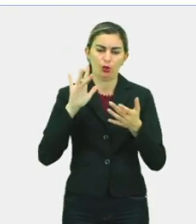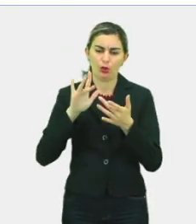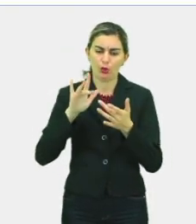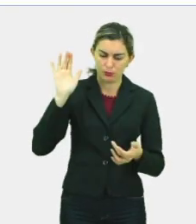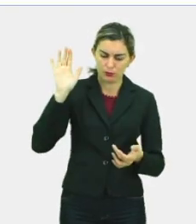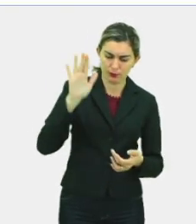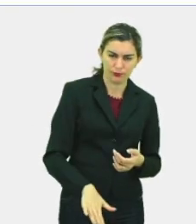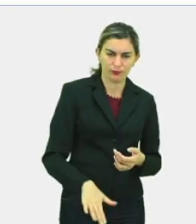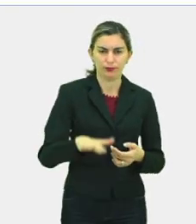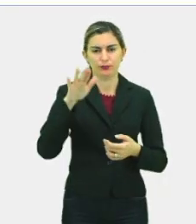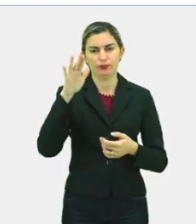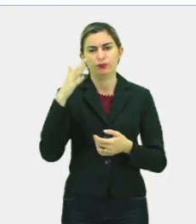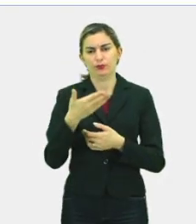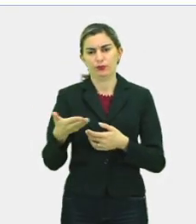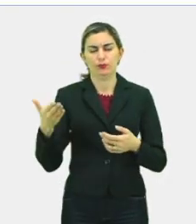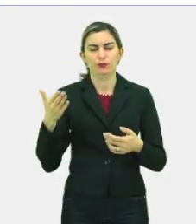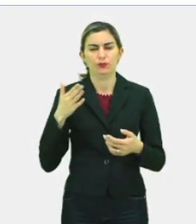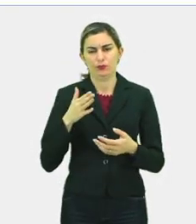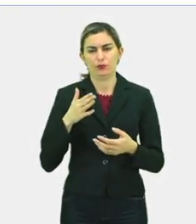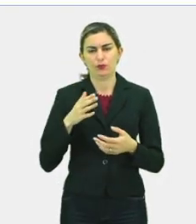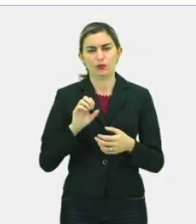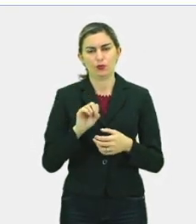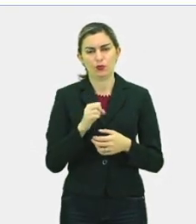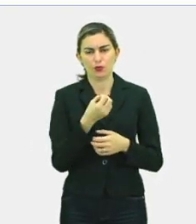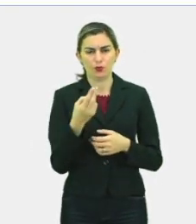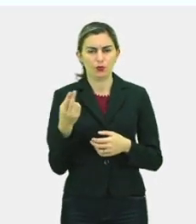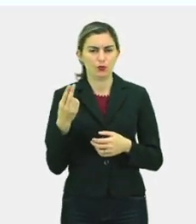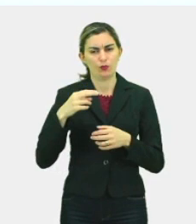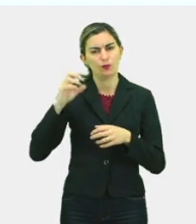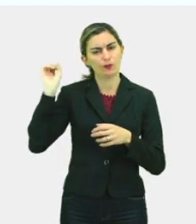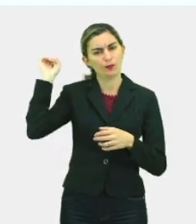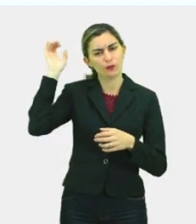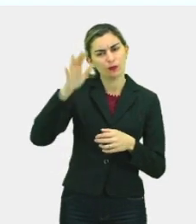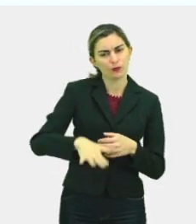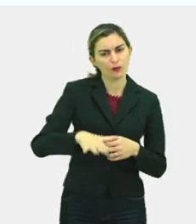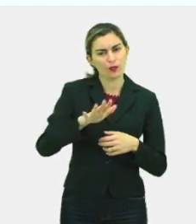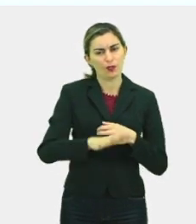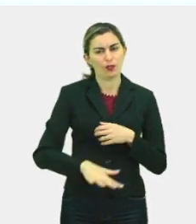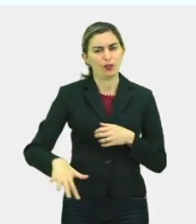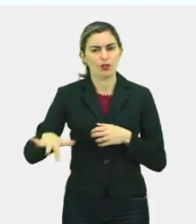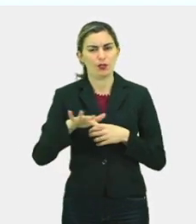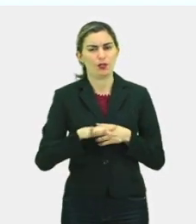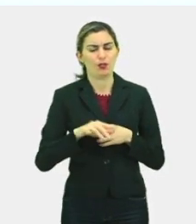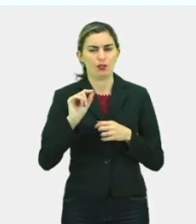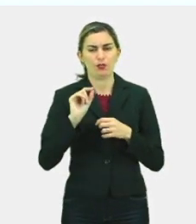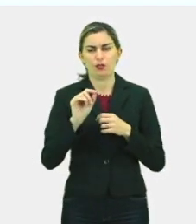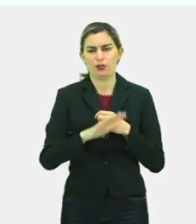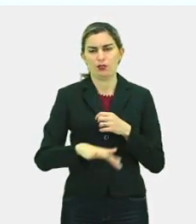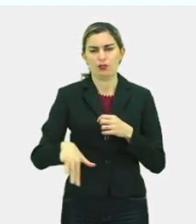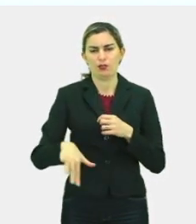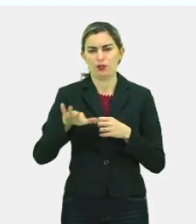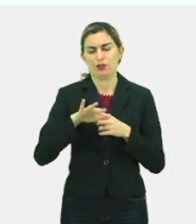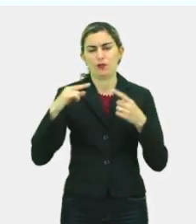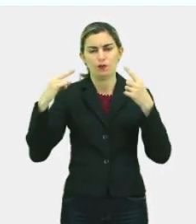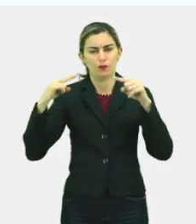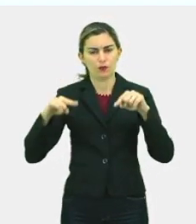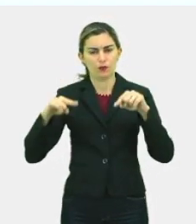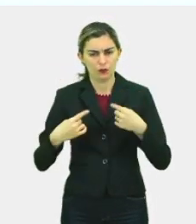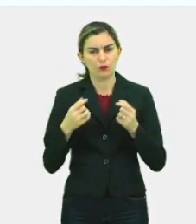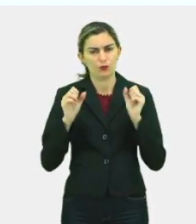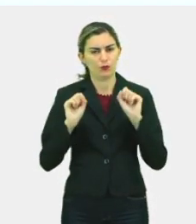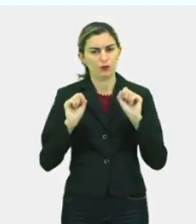no chão e o ponto seja computado, ou seja, lançar da minha área para que caia na área do